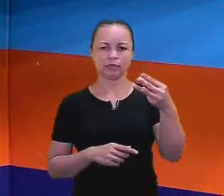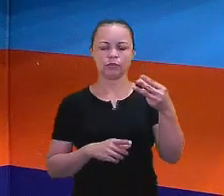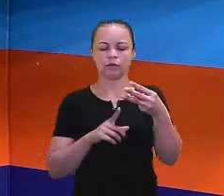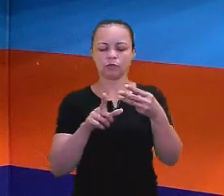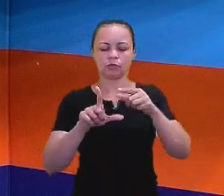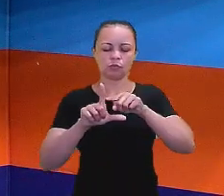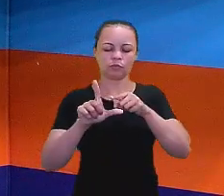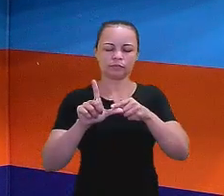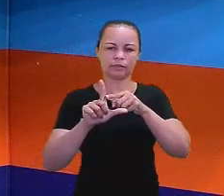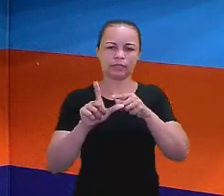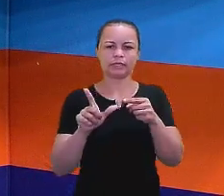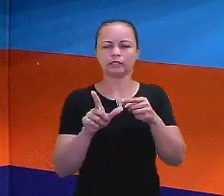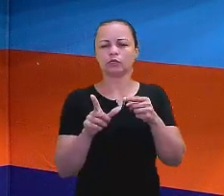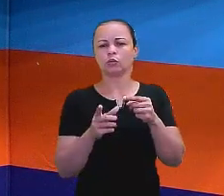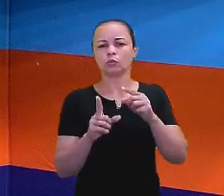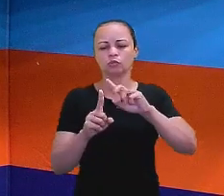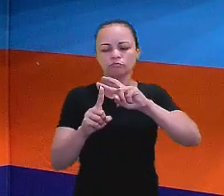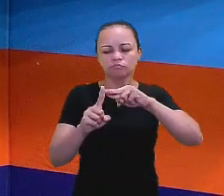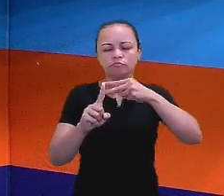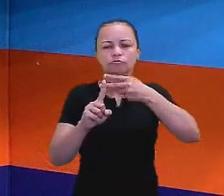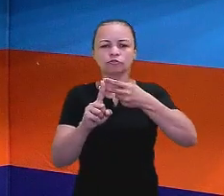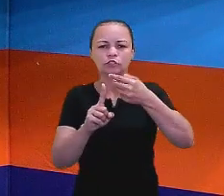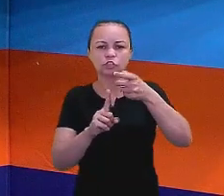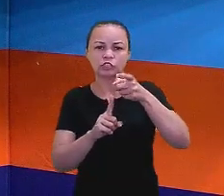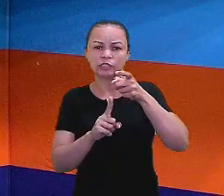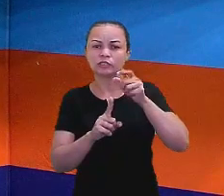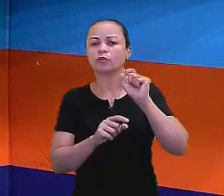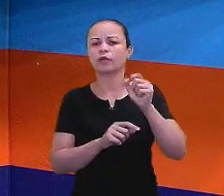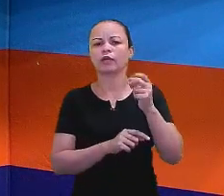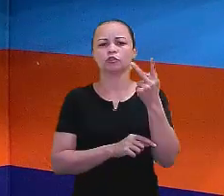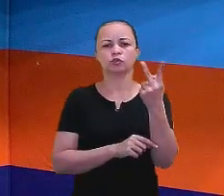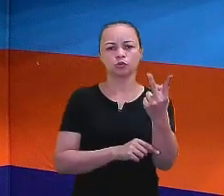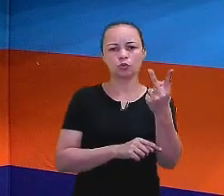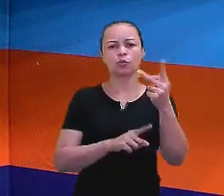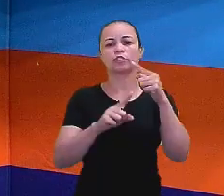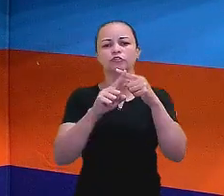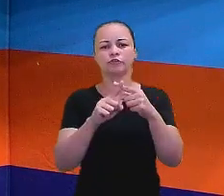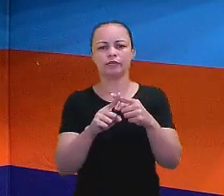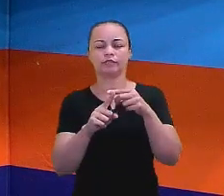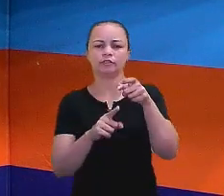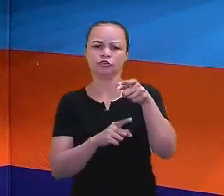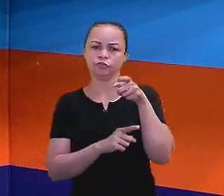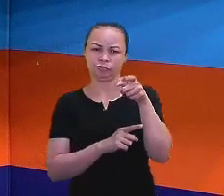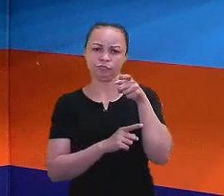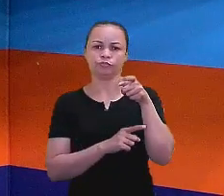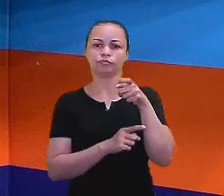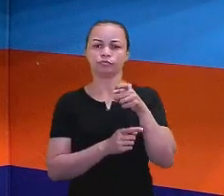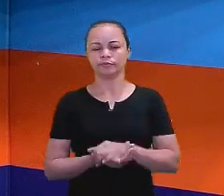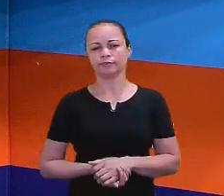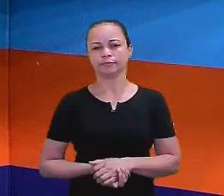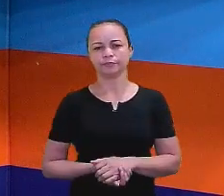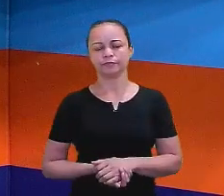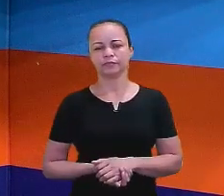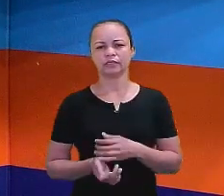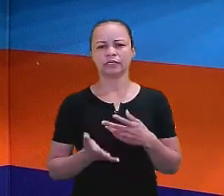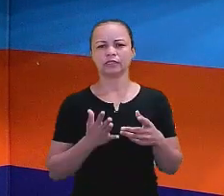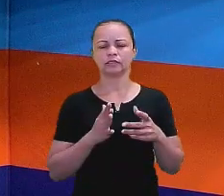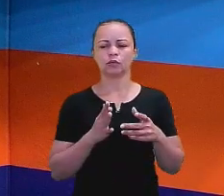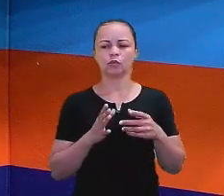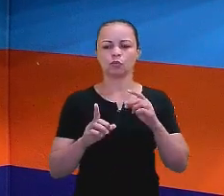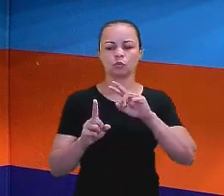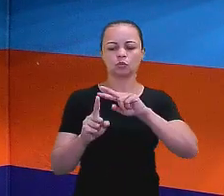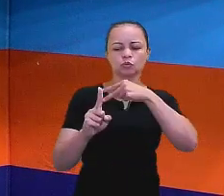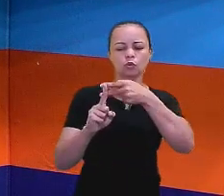de x, então ele mede 2 vezes x, né? Se ele mede o dobro do termo